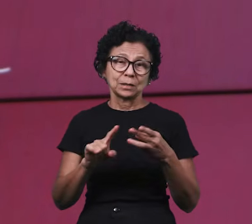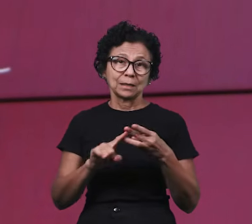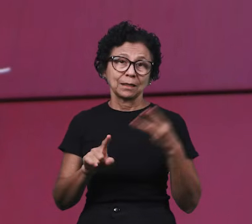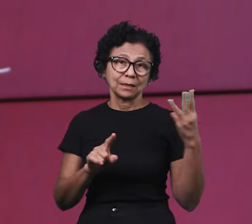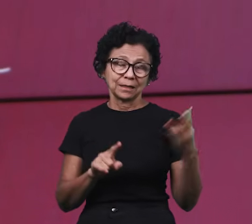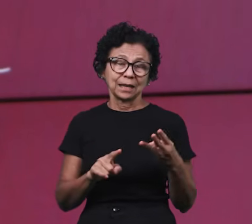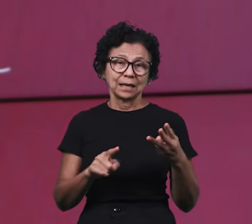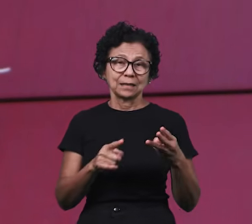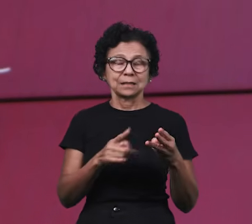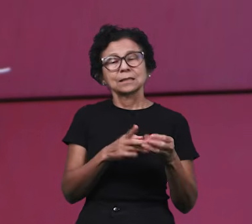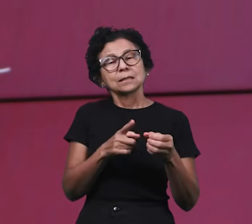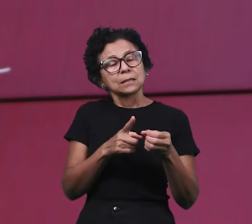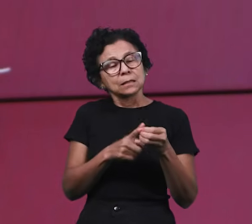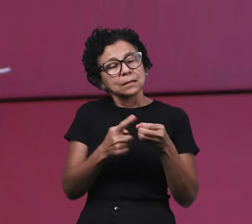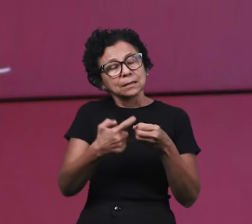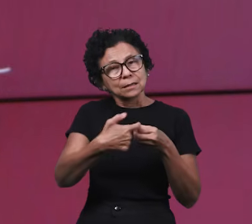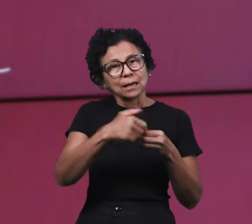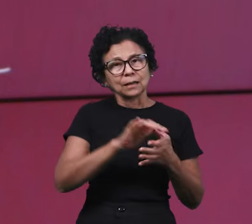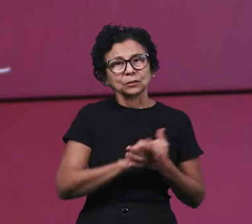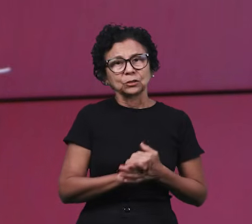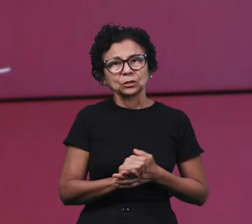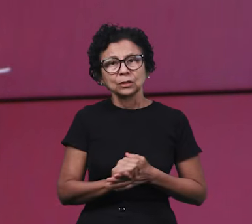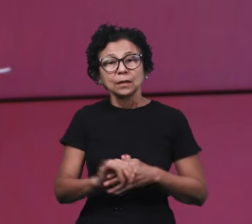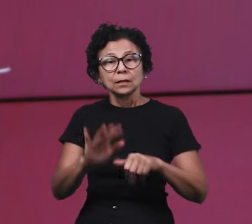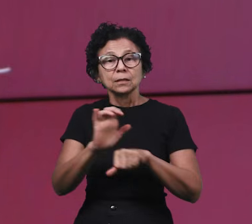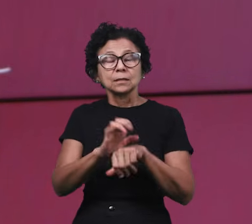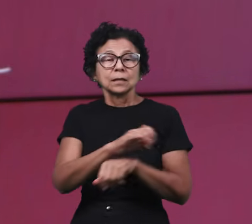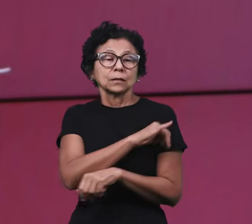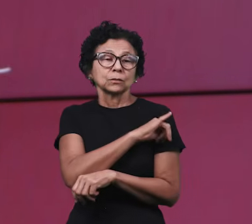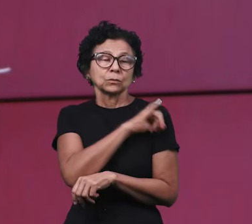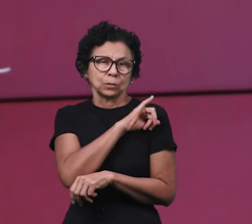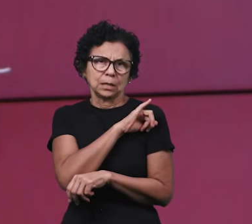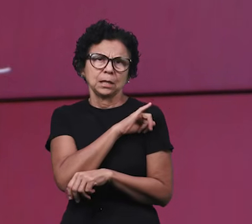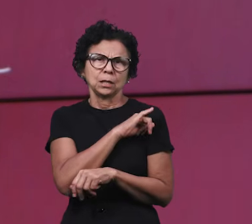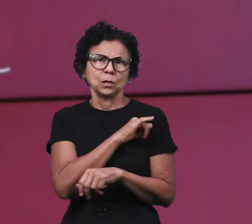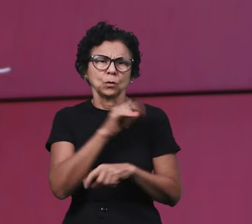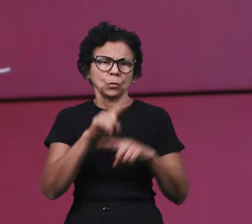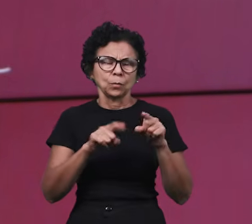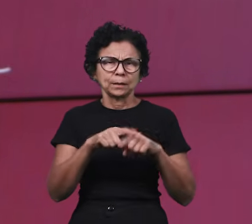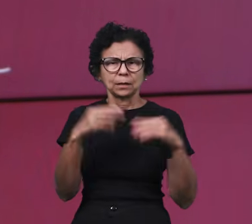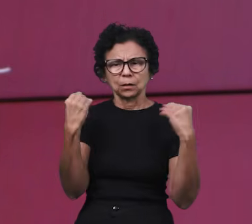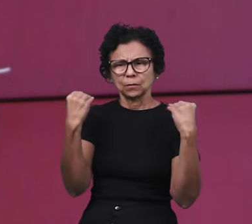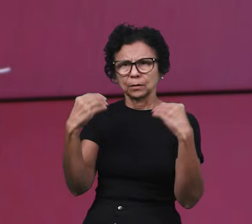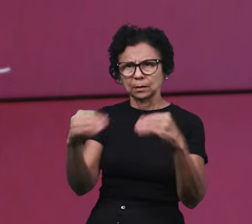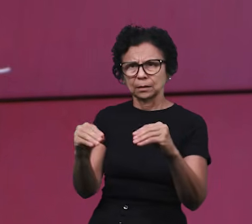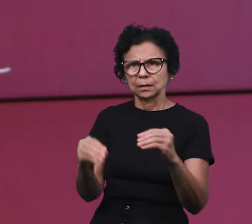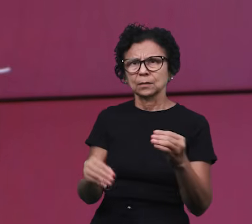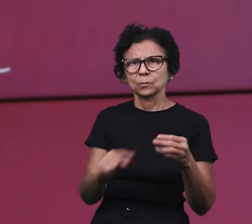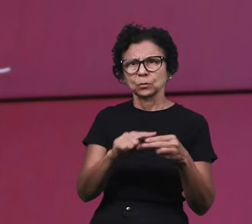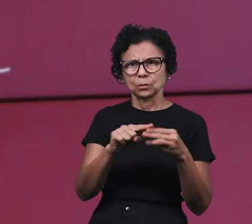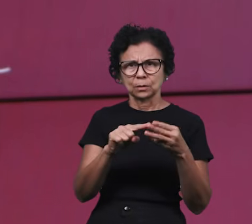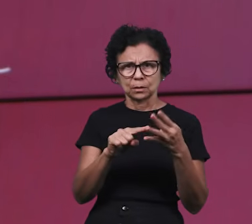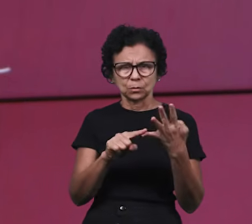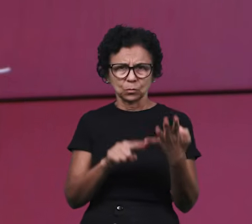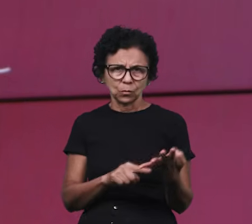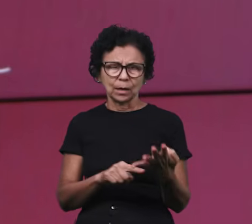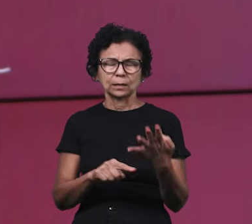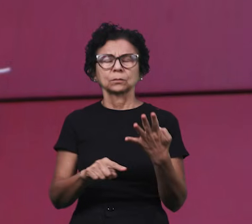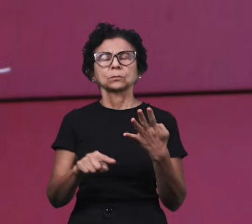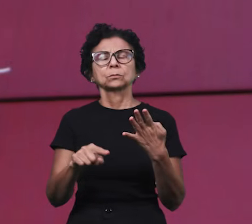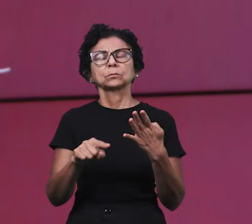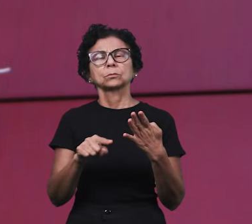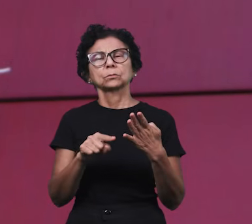Barbacena. Do estado do Rio de Janeiro, os suprimentos foram encaminhados por Volta Redonda, Petrópolis e Três Rios.